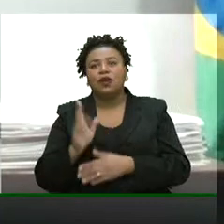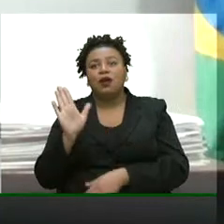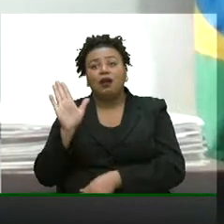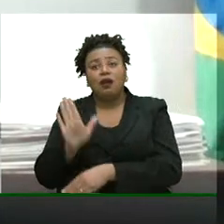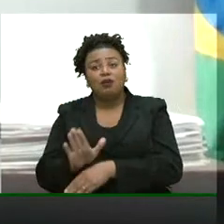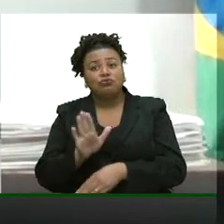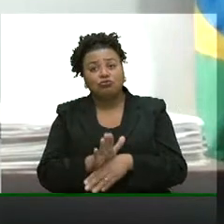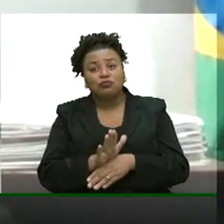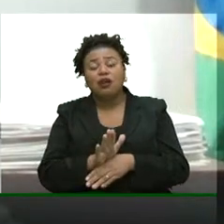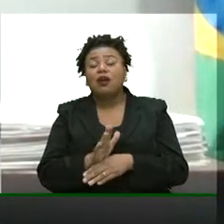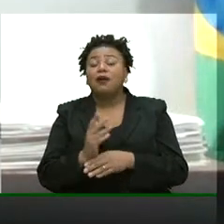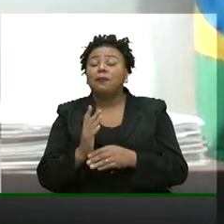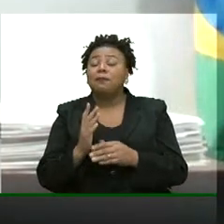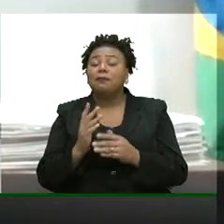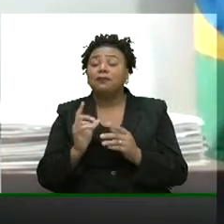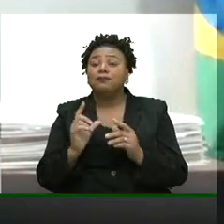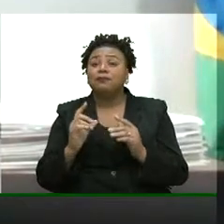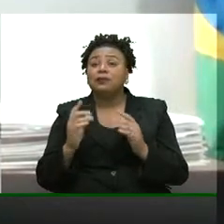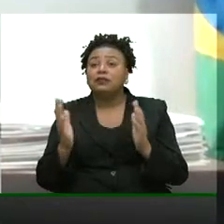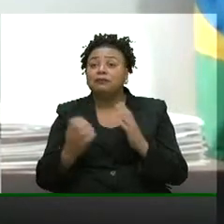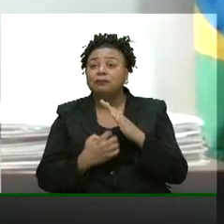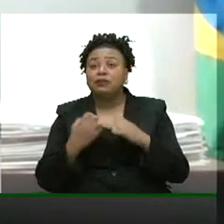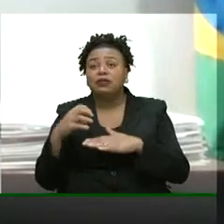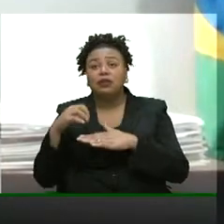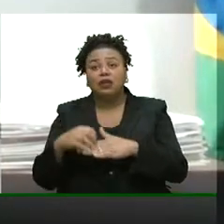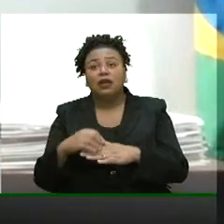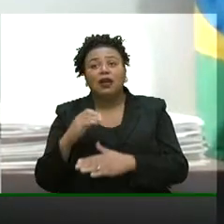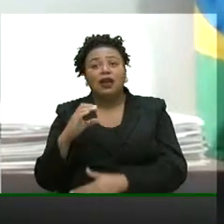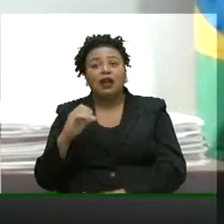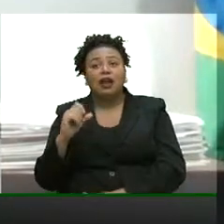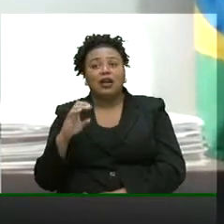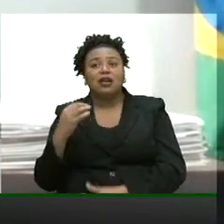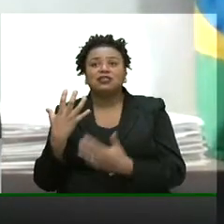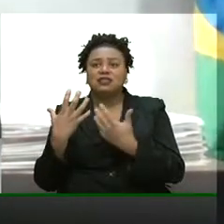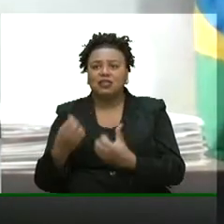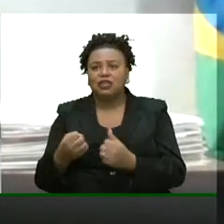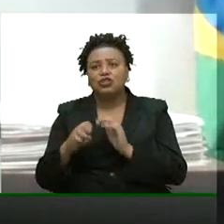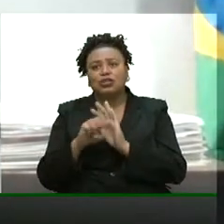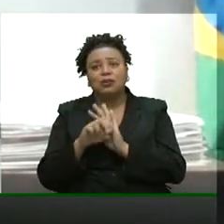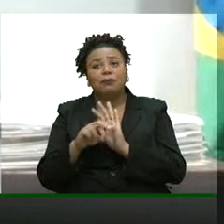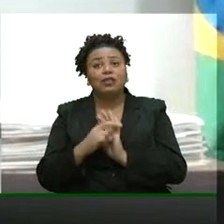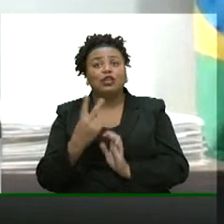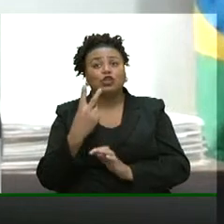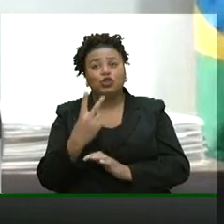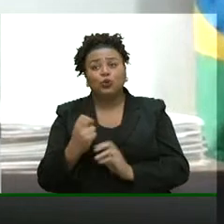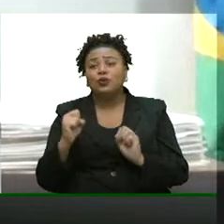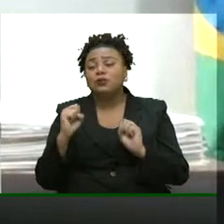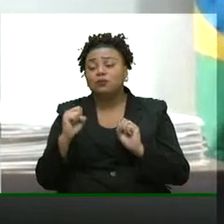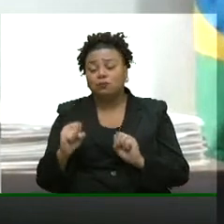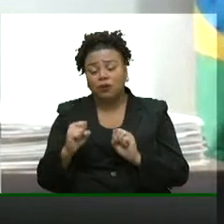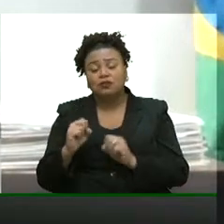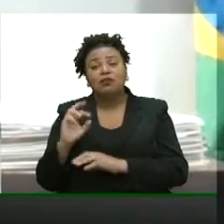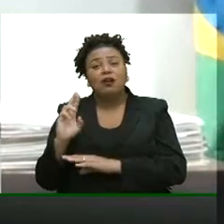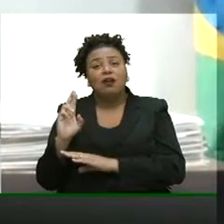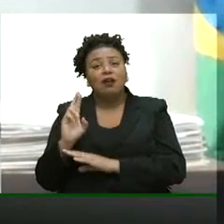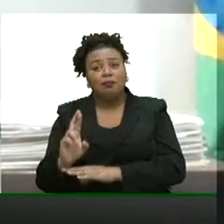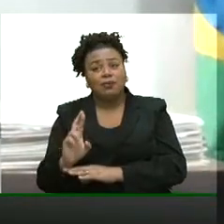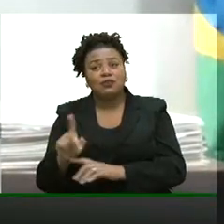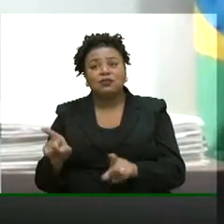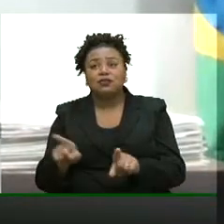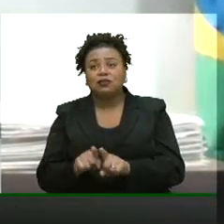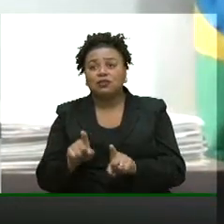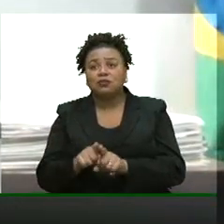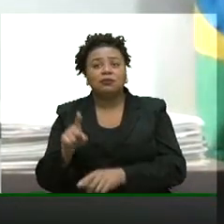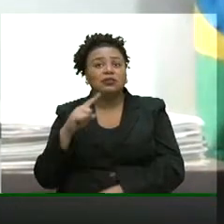ajudar os pequenos transportadores para que acate a nossa emenda de número 2 e possa, que representa também,